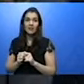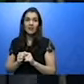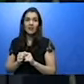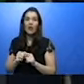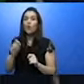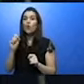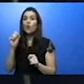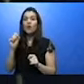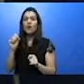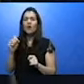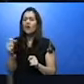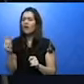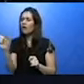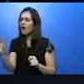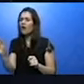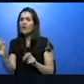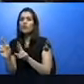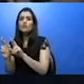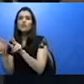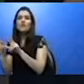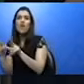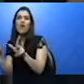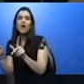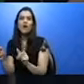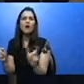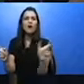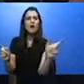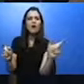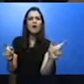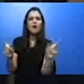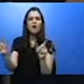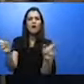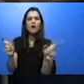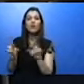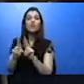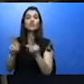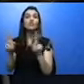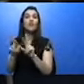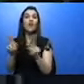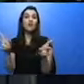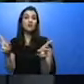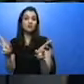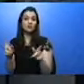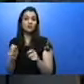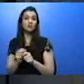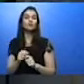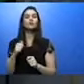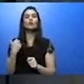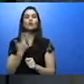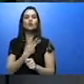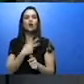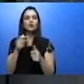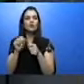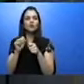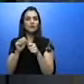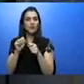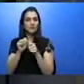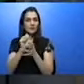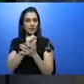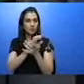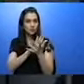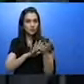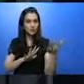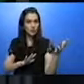essa figura tem de diferente com esta outra, tá? É o que nós vamos fazer no nosso exercício. Então,